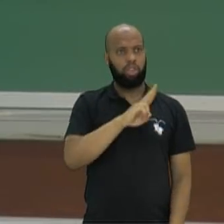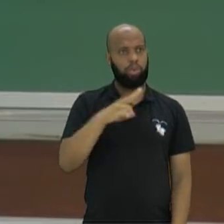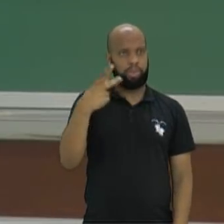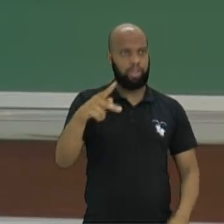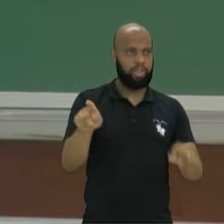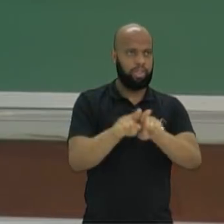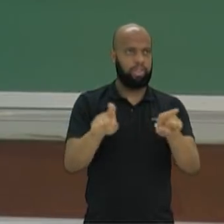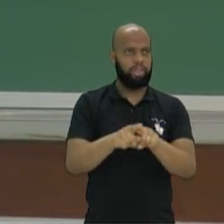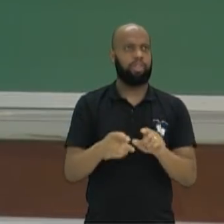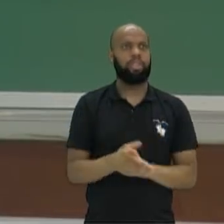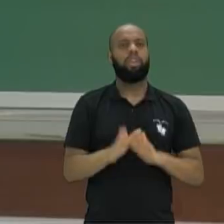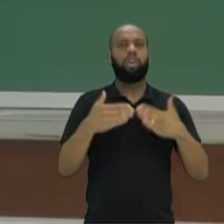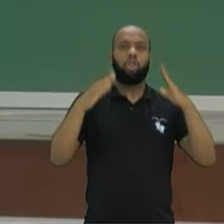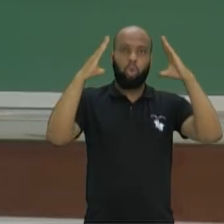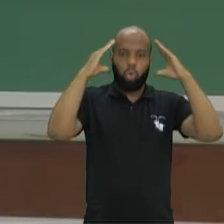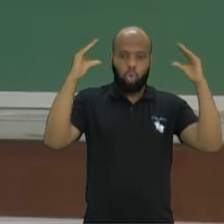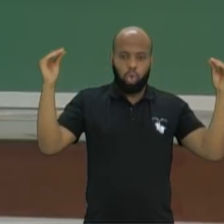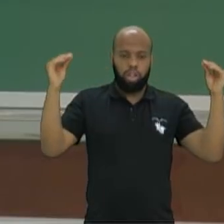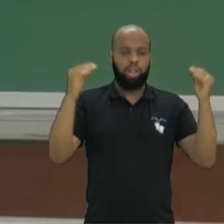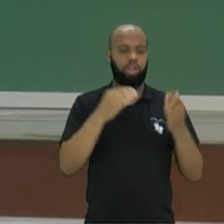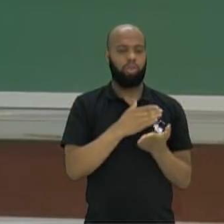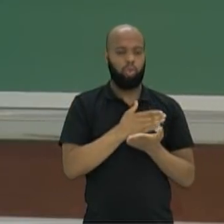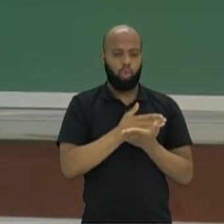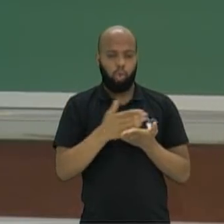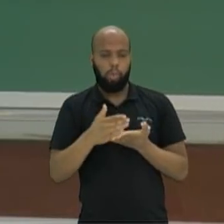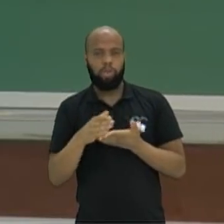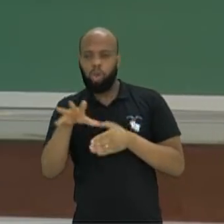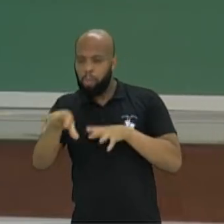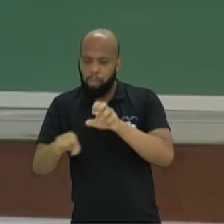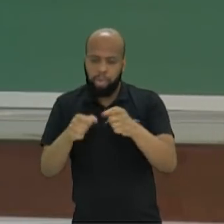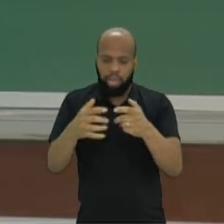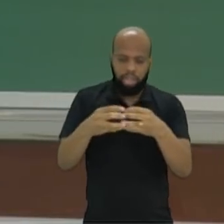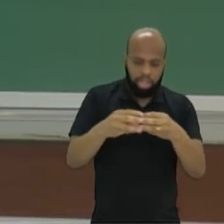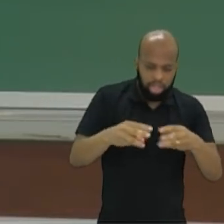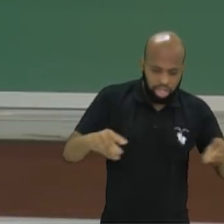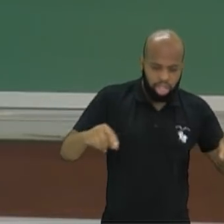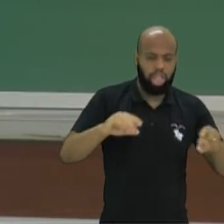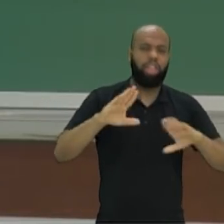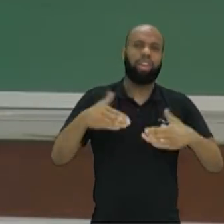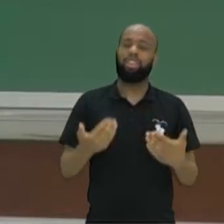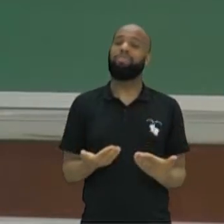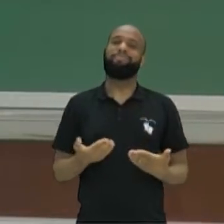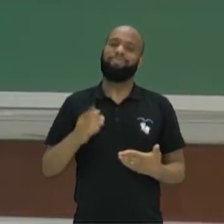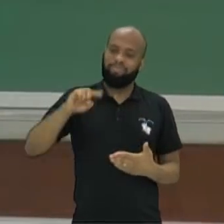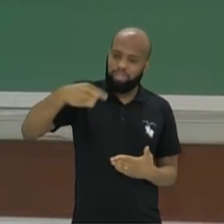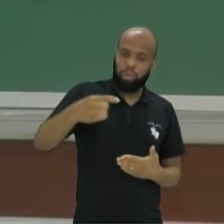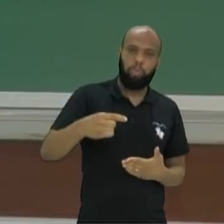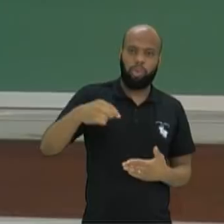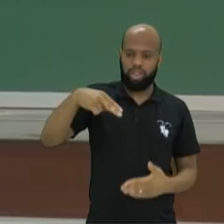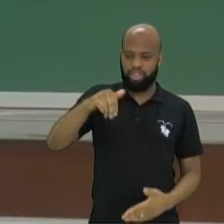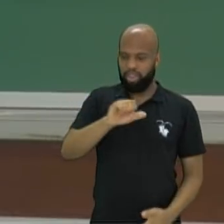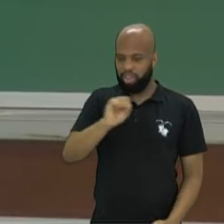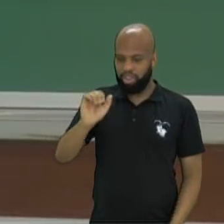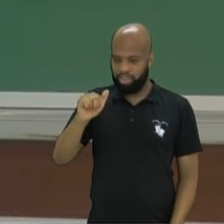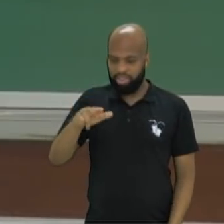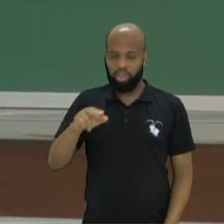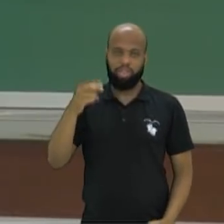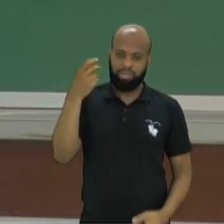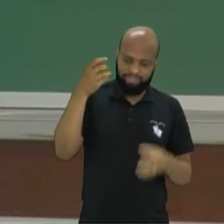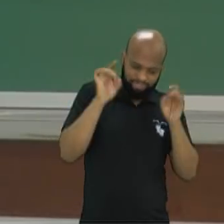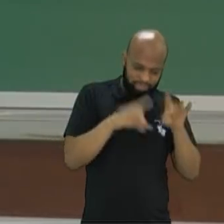Muito bacana. Os holandeses, então, começaram a confiscar terras dos... Aí, pronto. Aí, como diz, depois da saída de